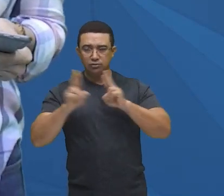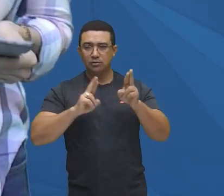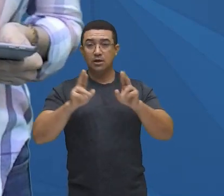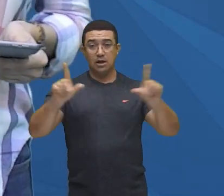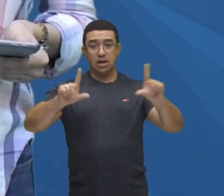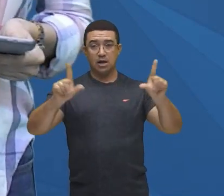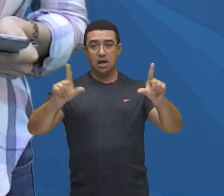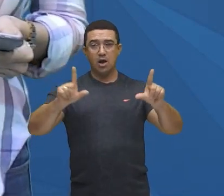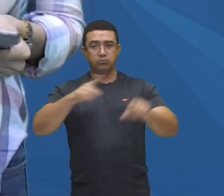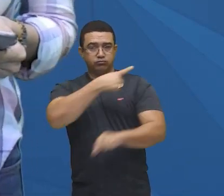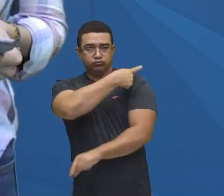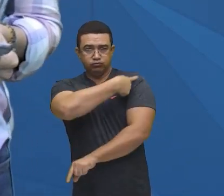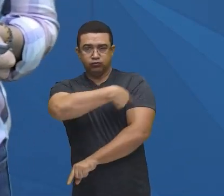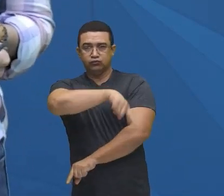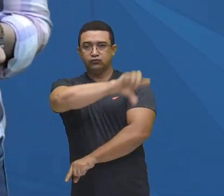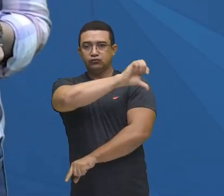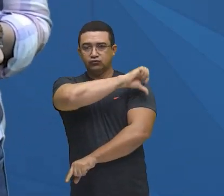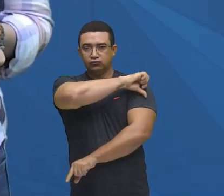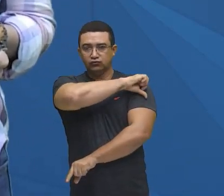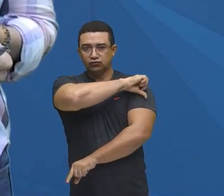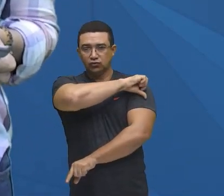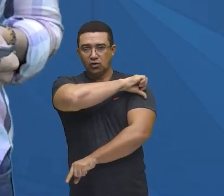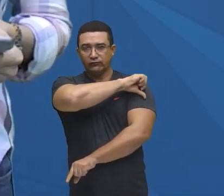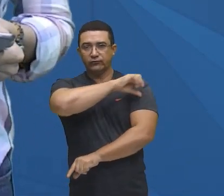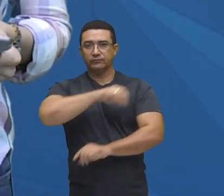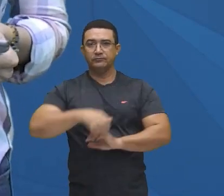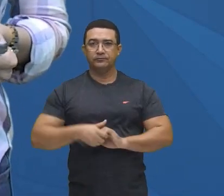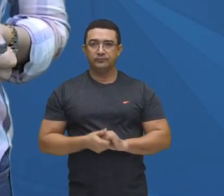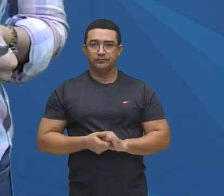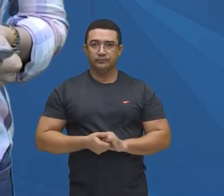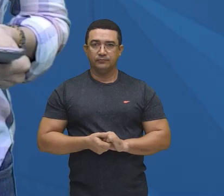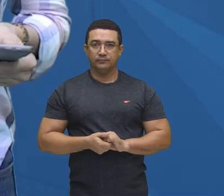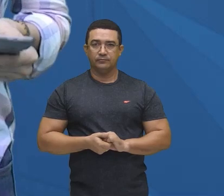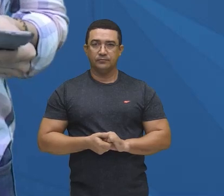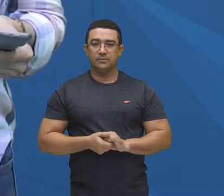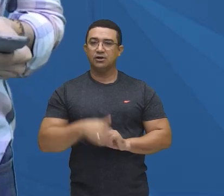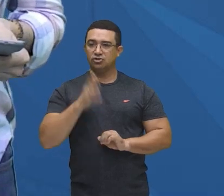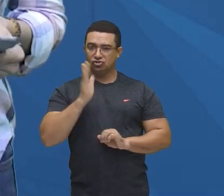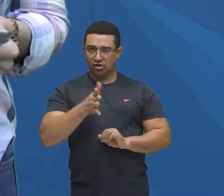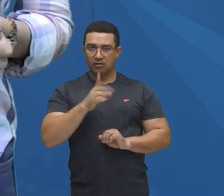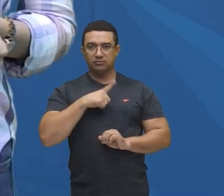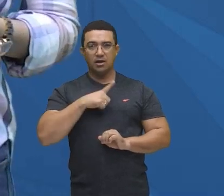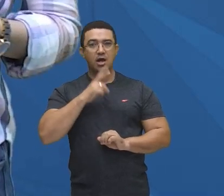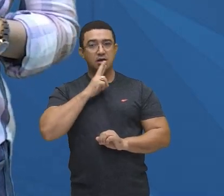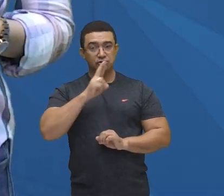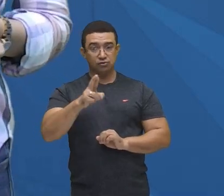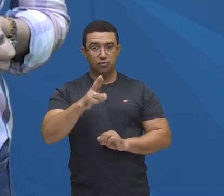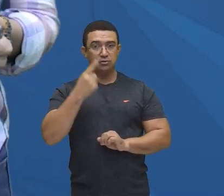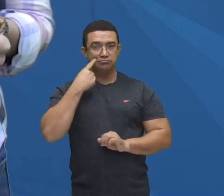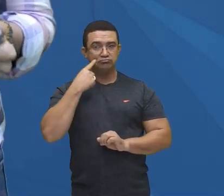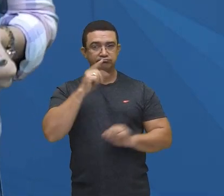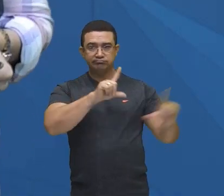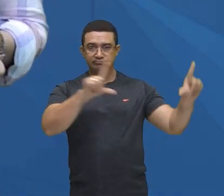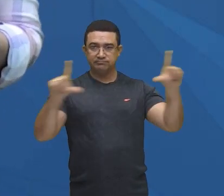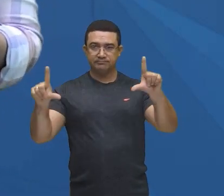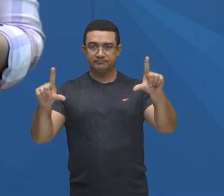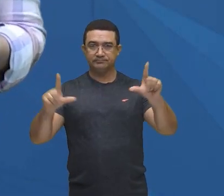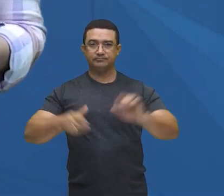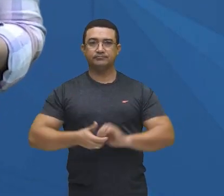só consegue colocar o nosso quiz em um canal, tá bom? Temos a resposta e a gente vai agora para o gabarito. Olha